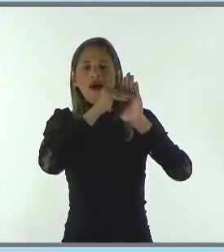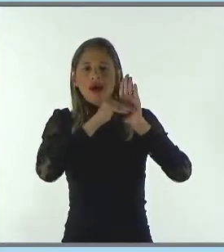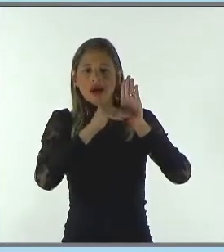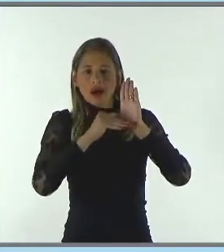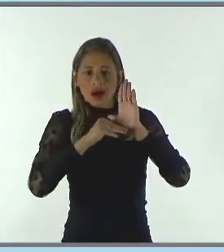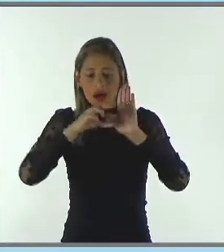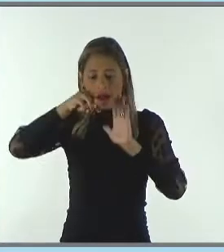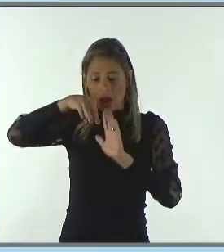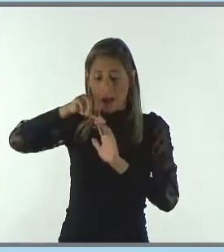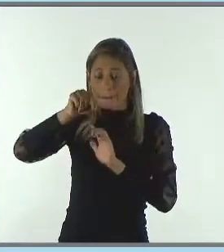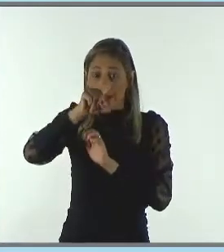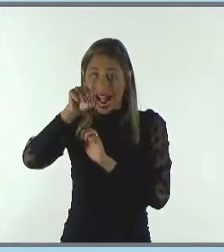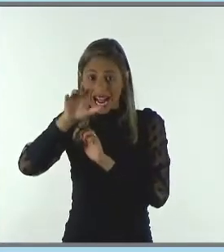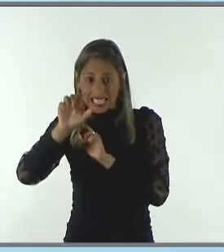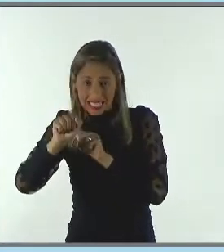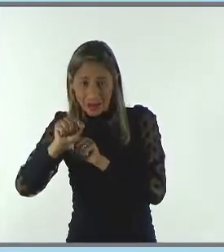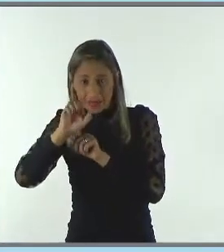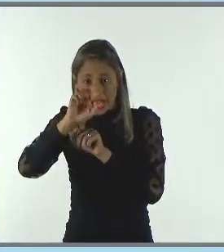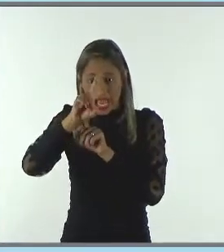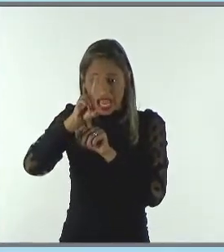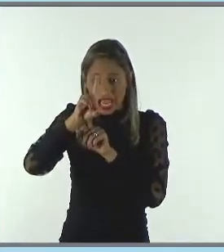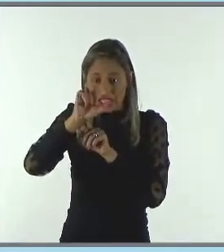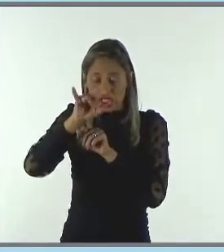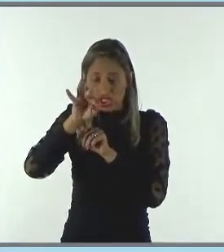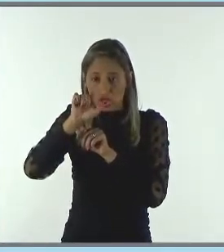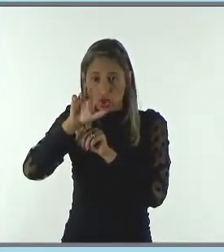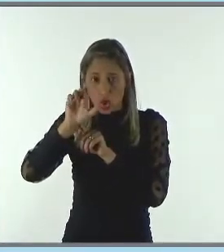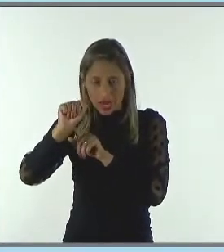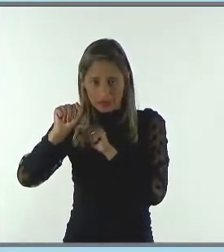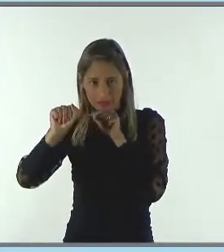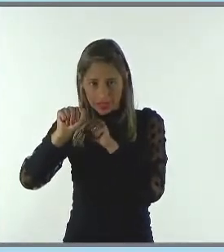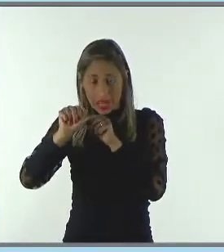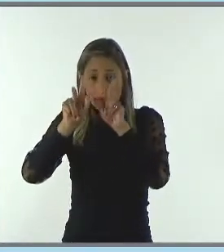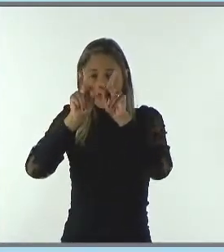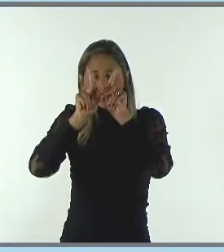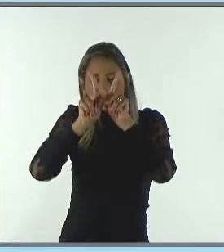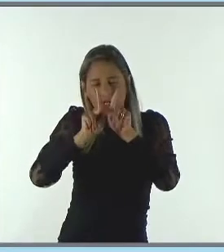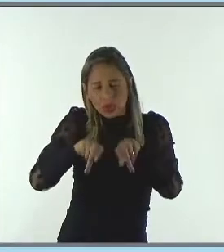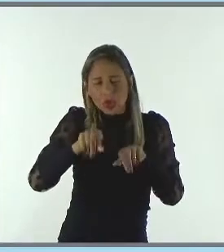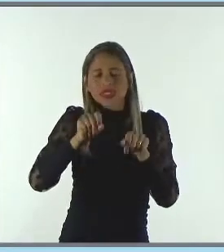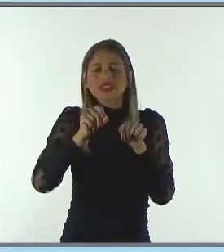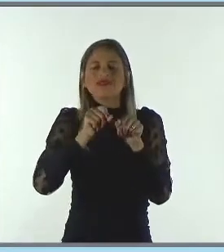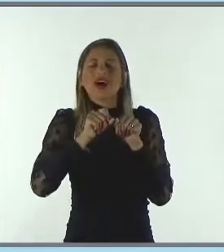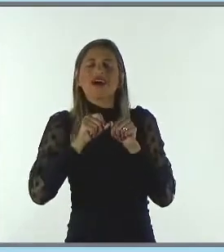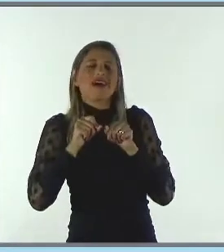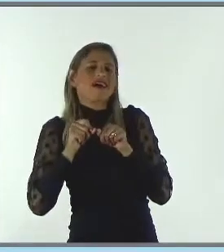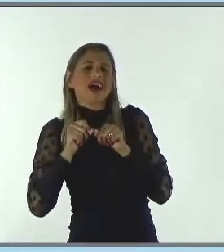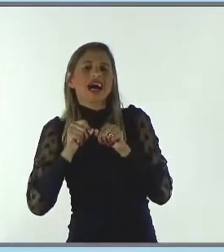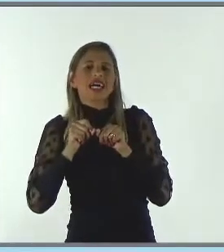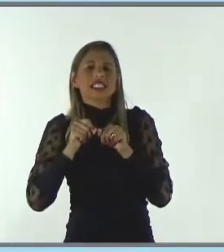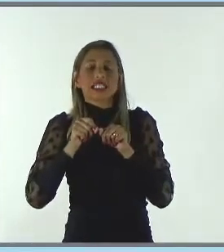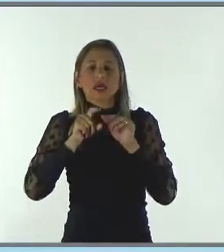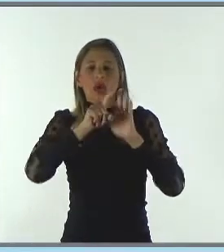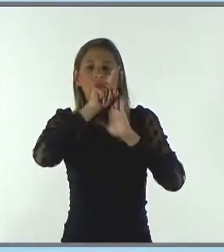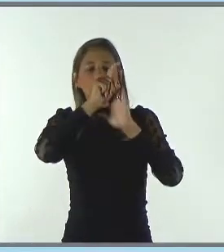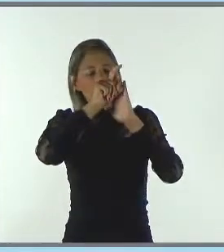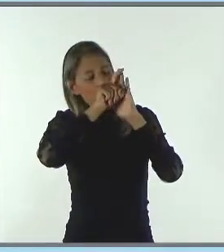é uma editora, ou seja, uma dessas pessoas que fazem com que os textos se